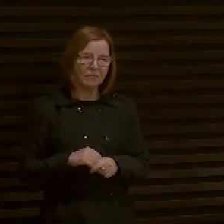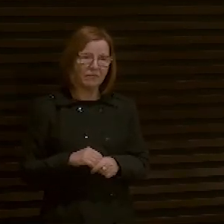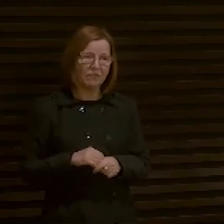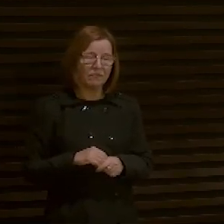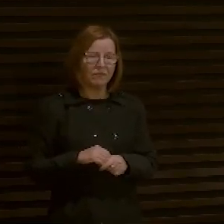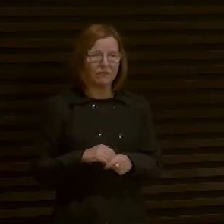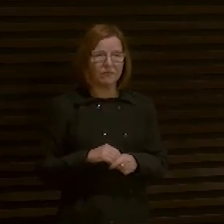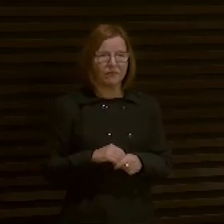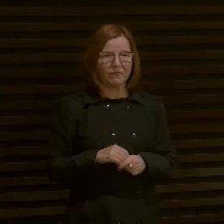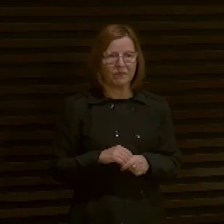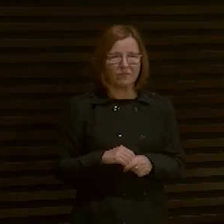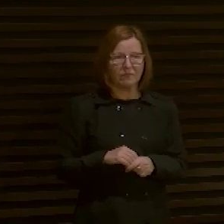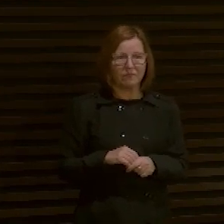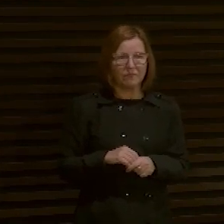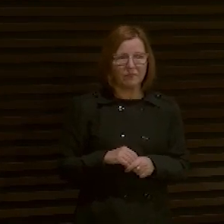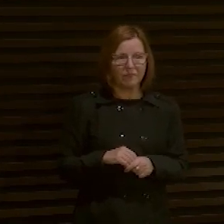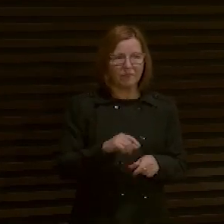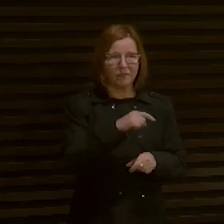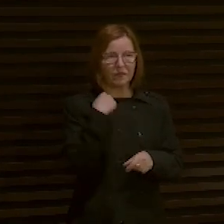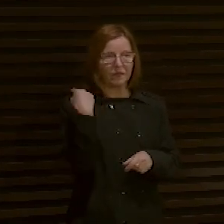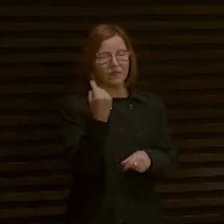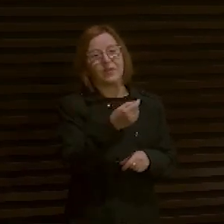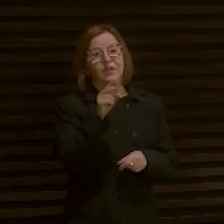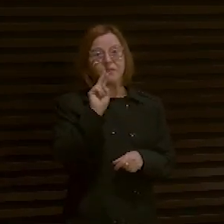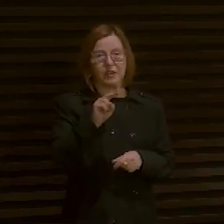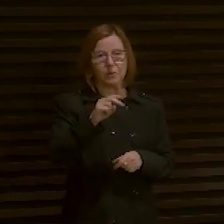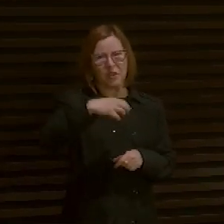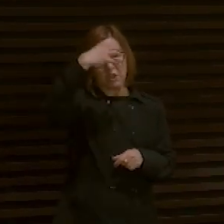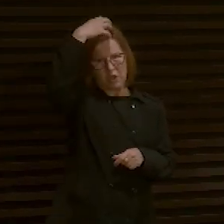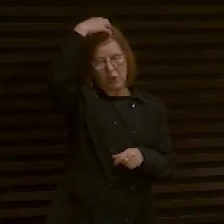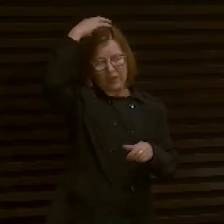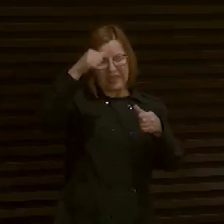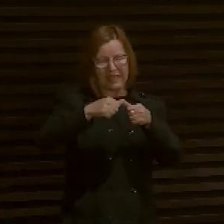Nós vemos que o rei da cidade